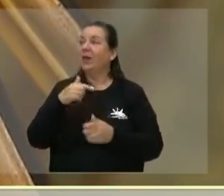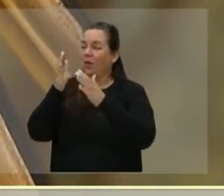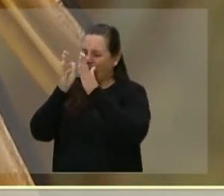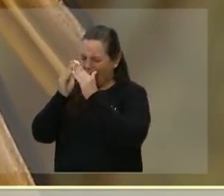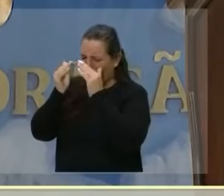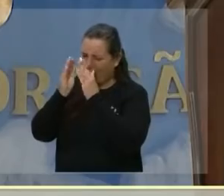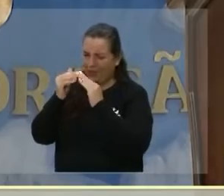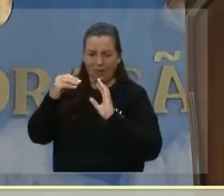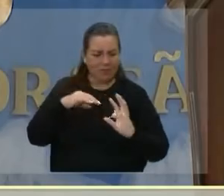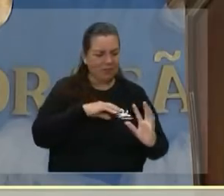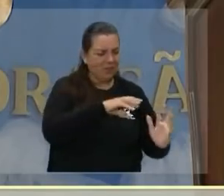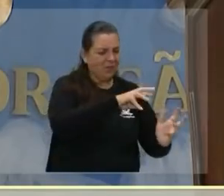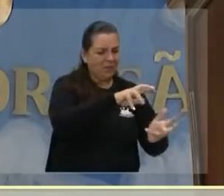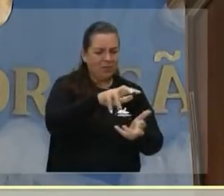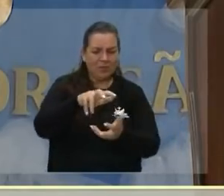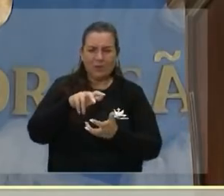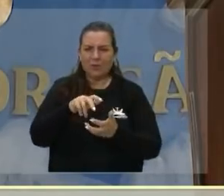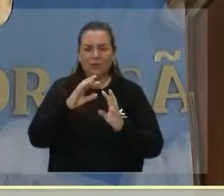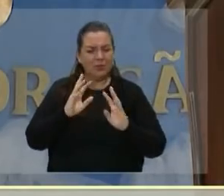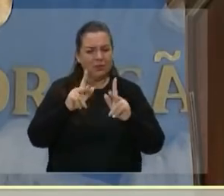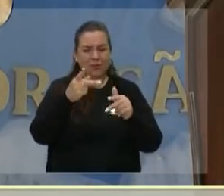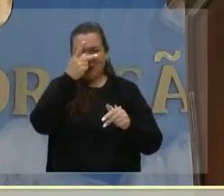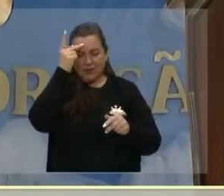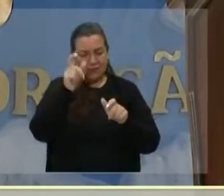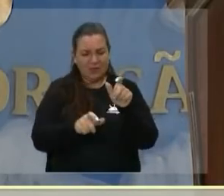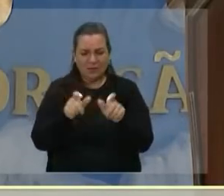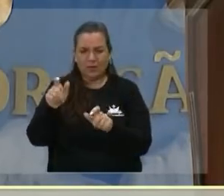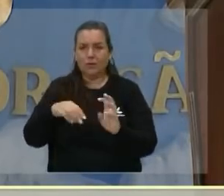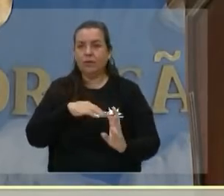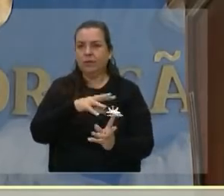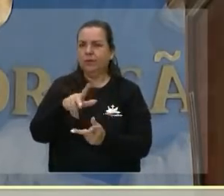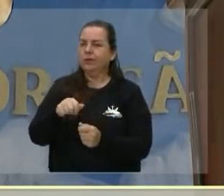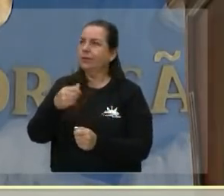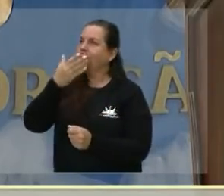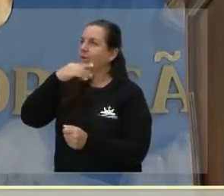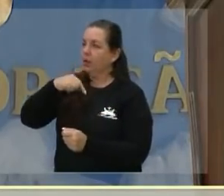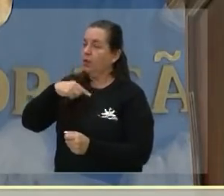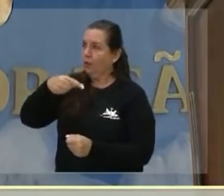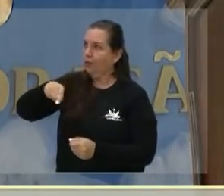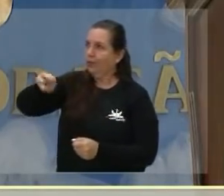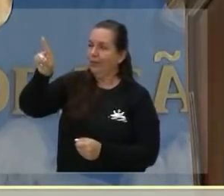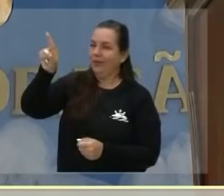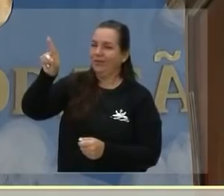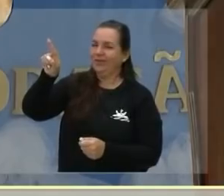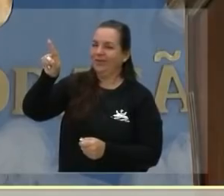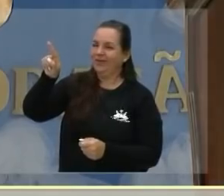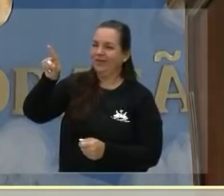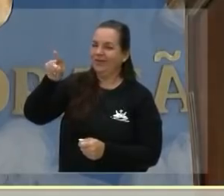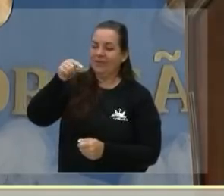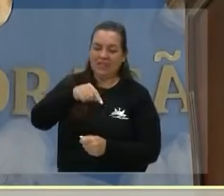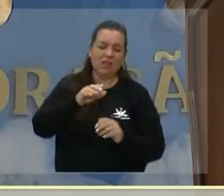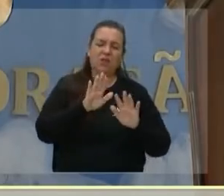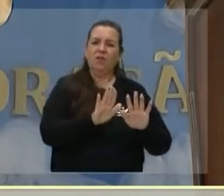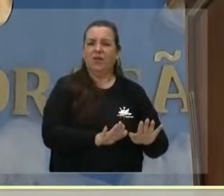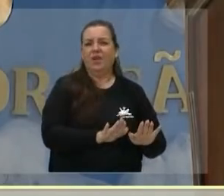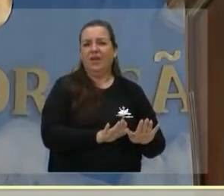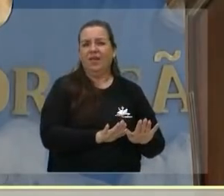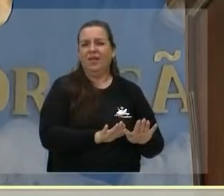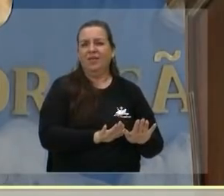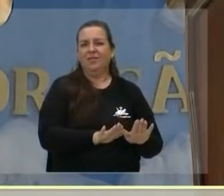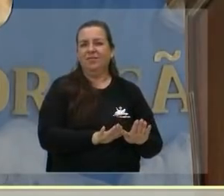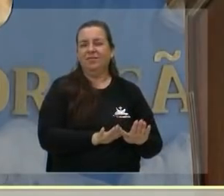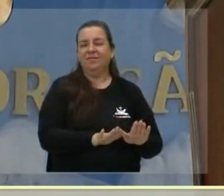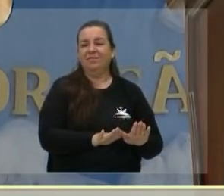rogo pelo mundo vai e eu vou eles vão ficar